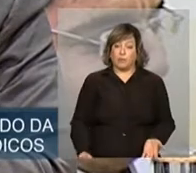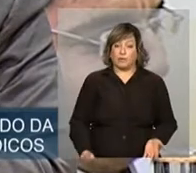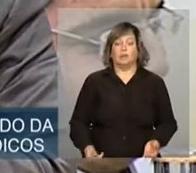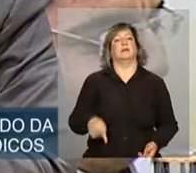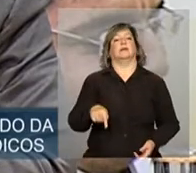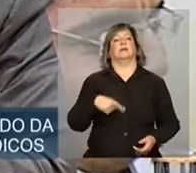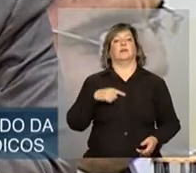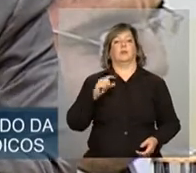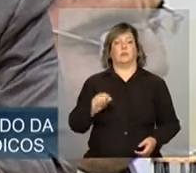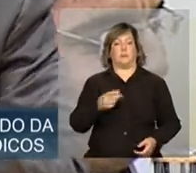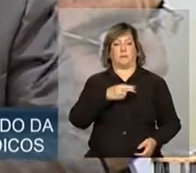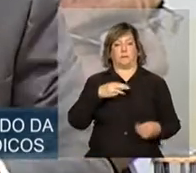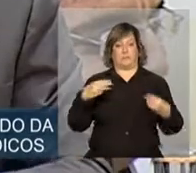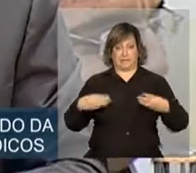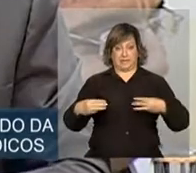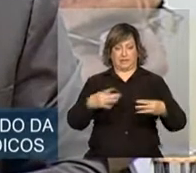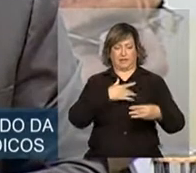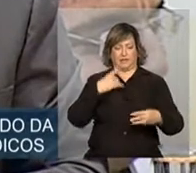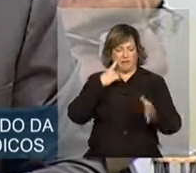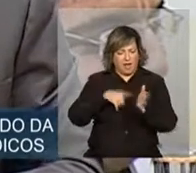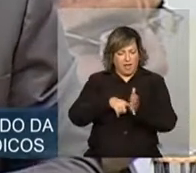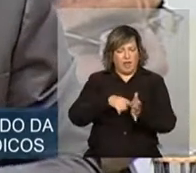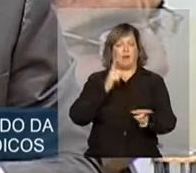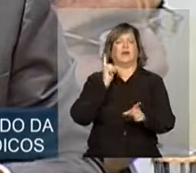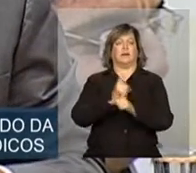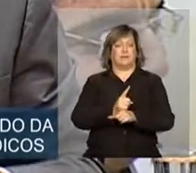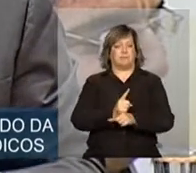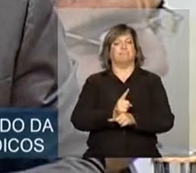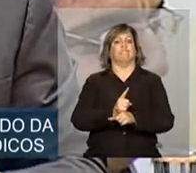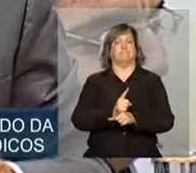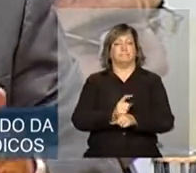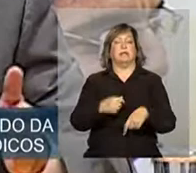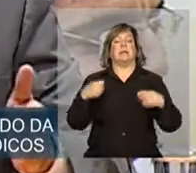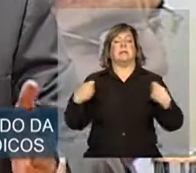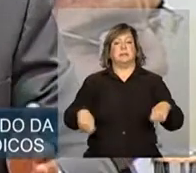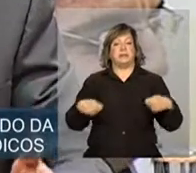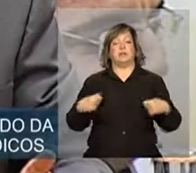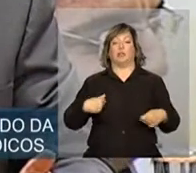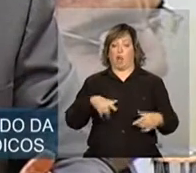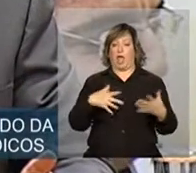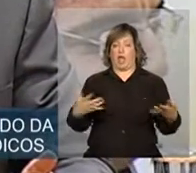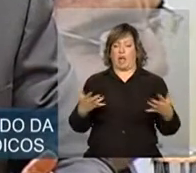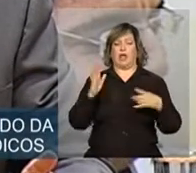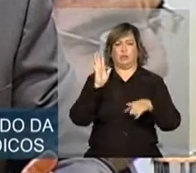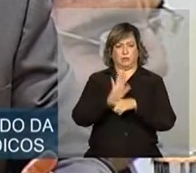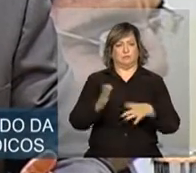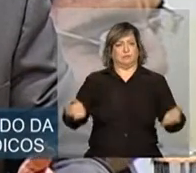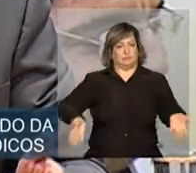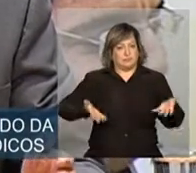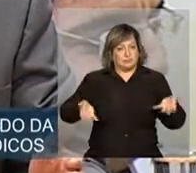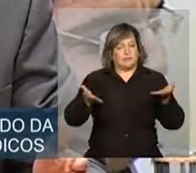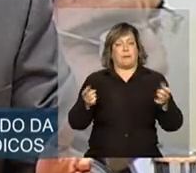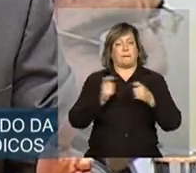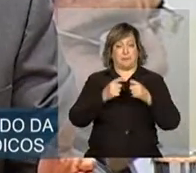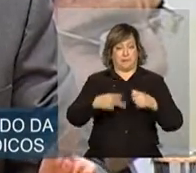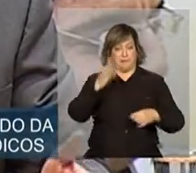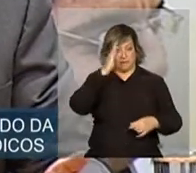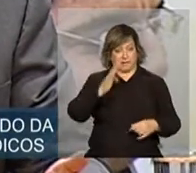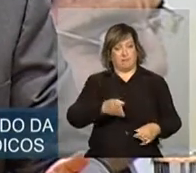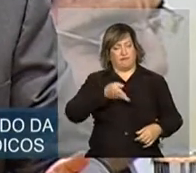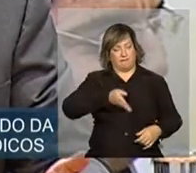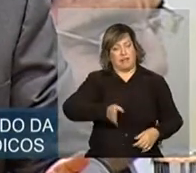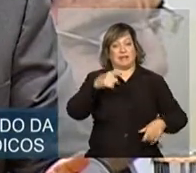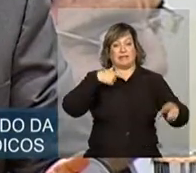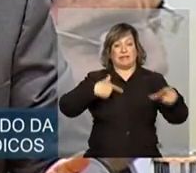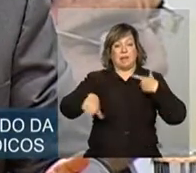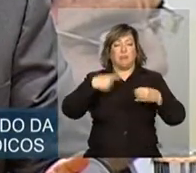diagnóstico Ministério da Saúde fez ficou mais do que evidente nós queremos na estimulando médicos brasileiros a irem para a